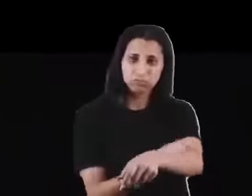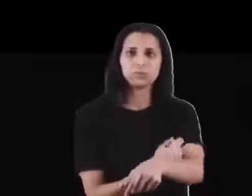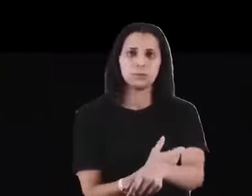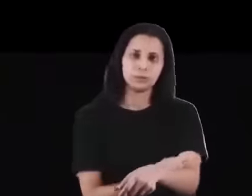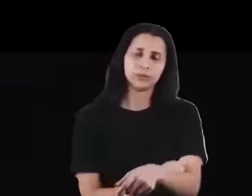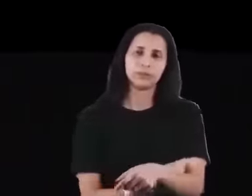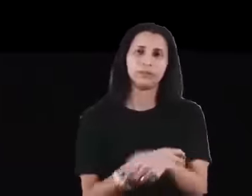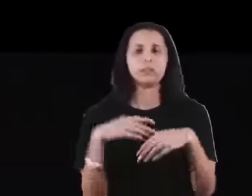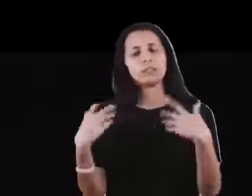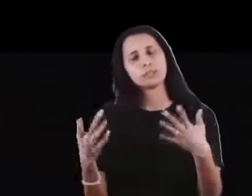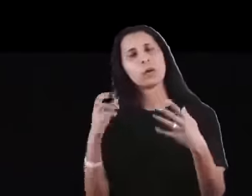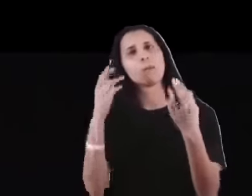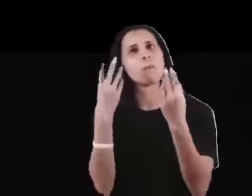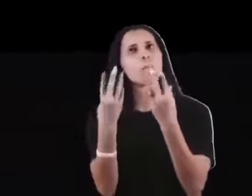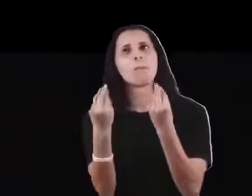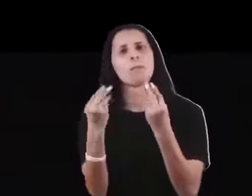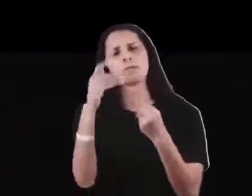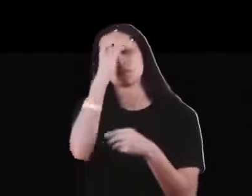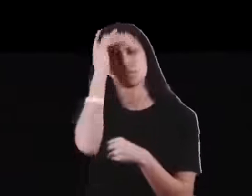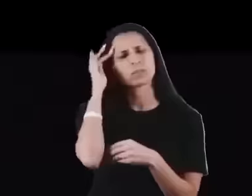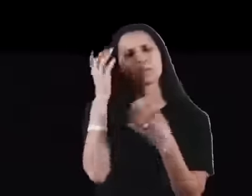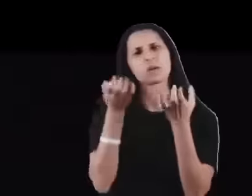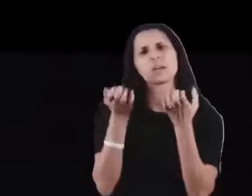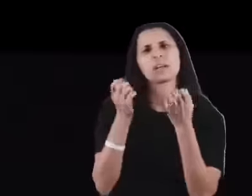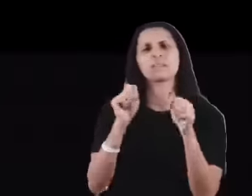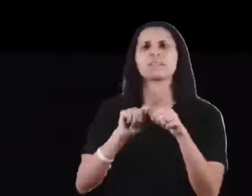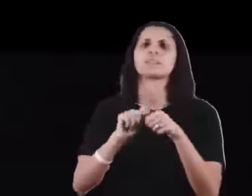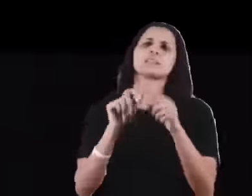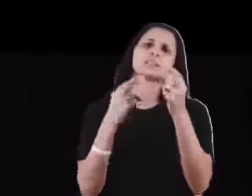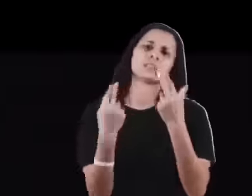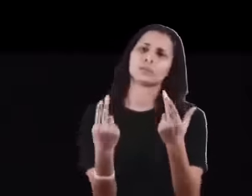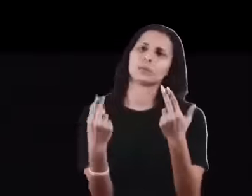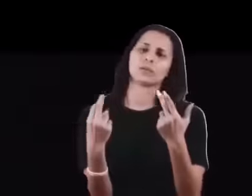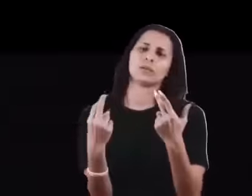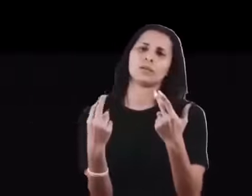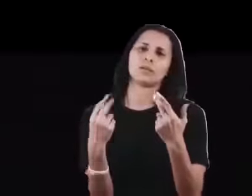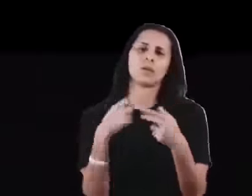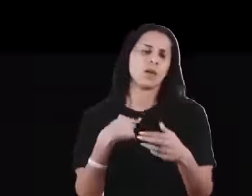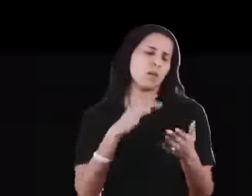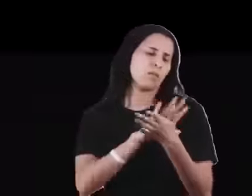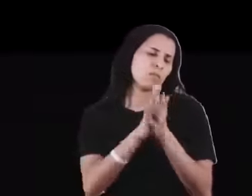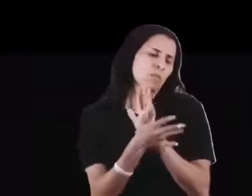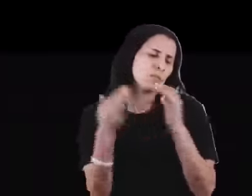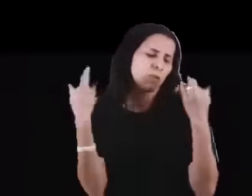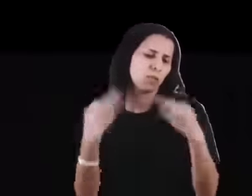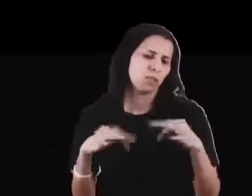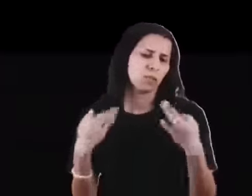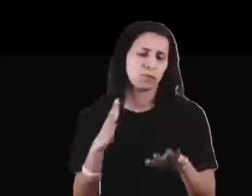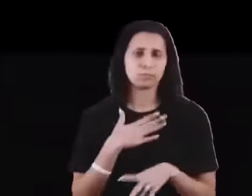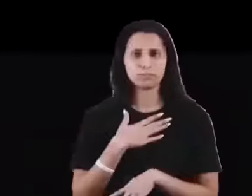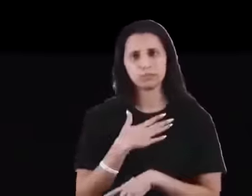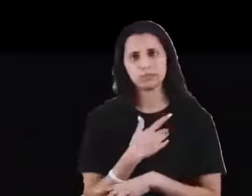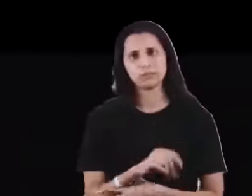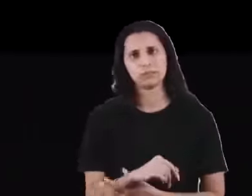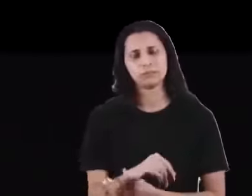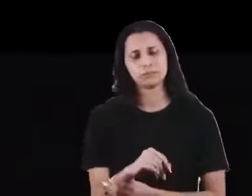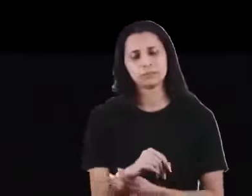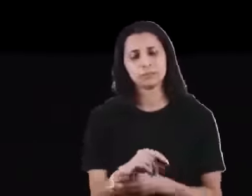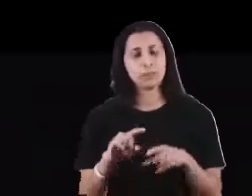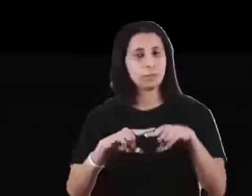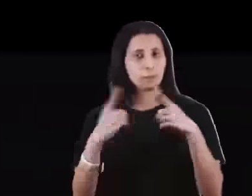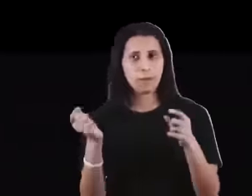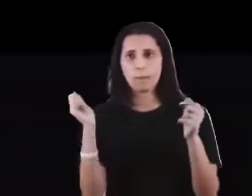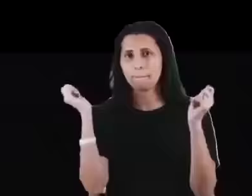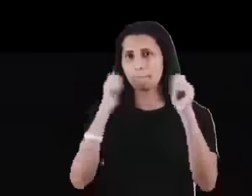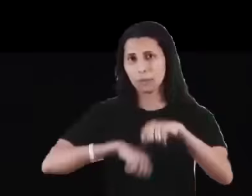amortecer meu do sofrimento vou anular a minha dor e não é